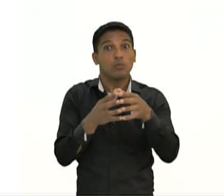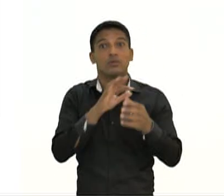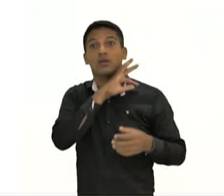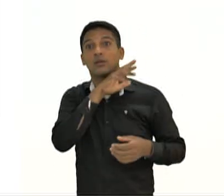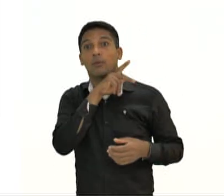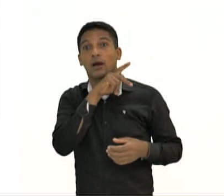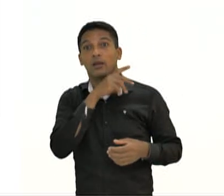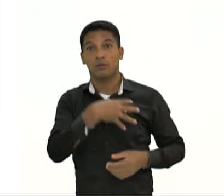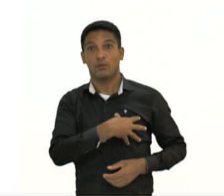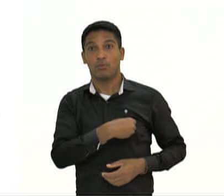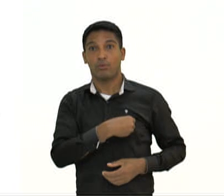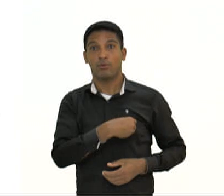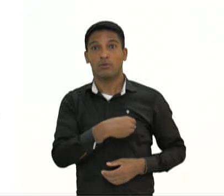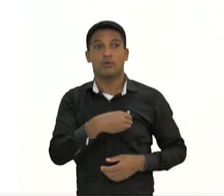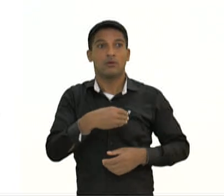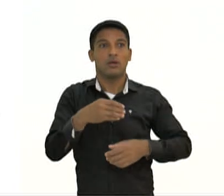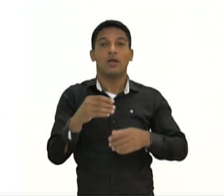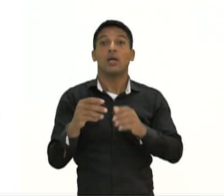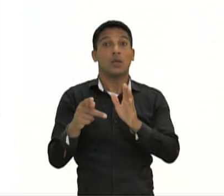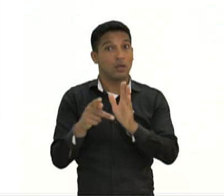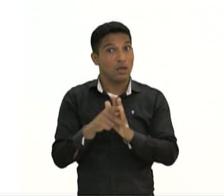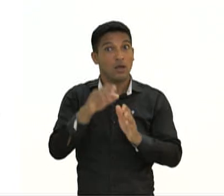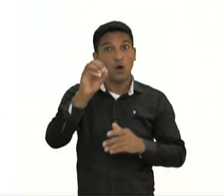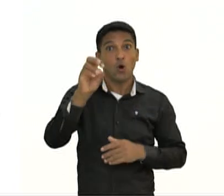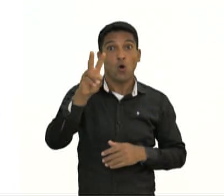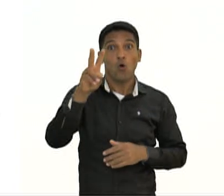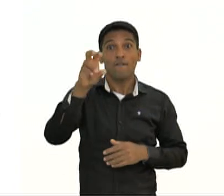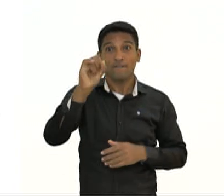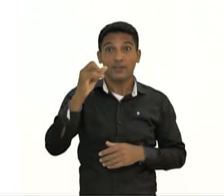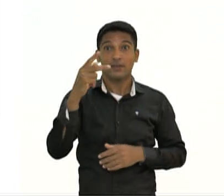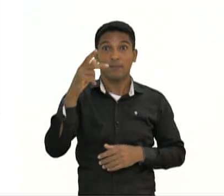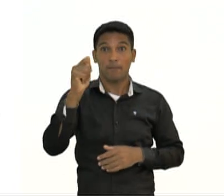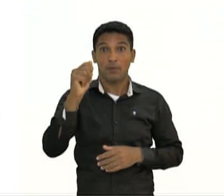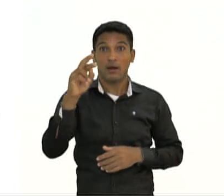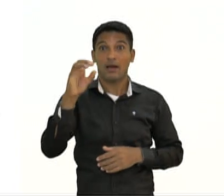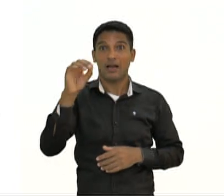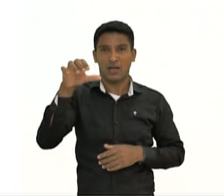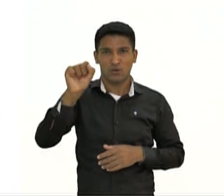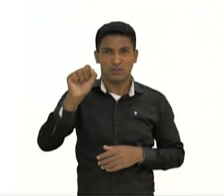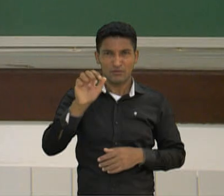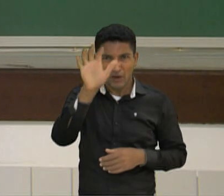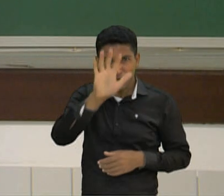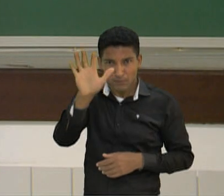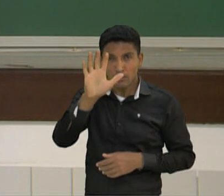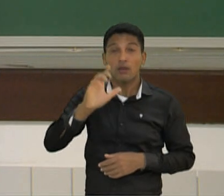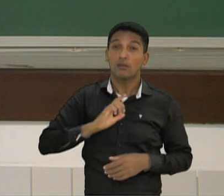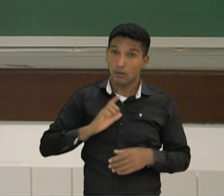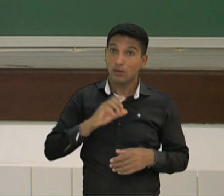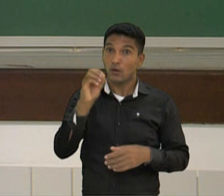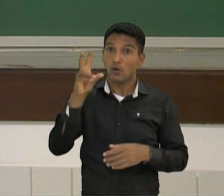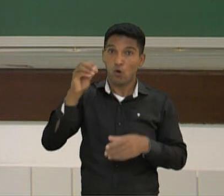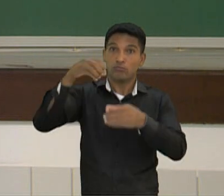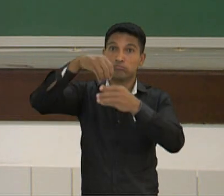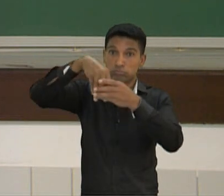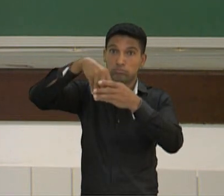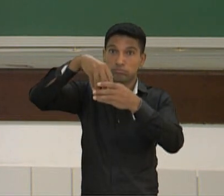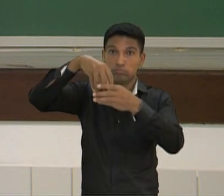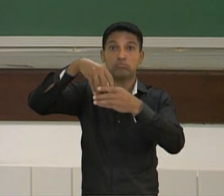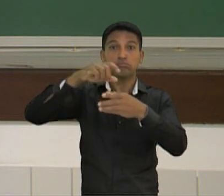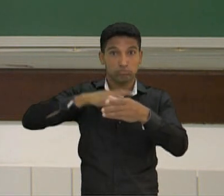considera como ovíparos. Por que ovíparos? Eles botam ovos, pessoal. Além disso, a